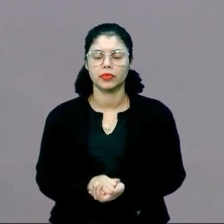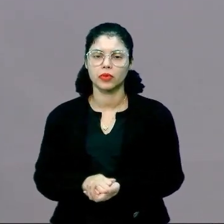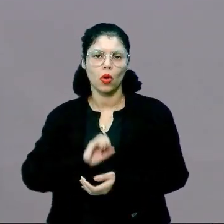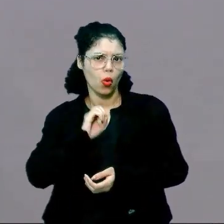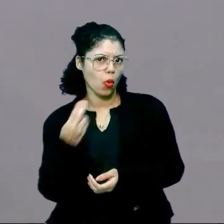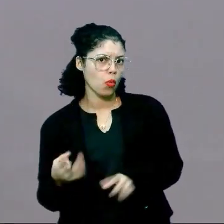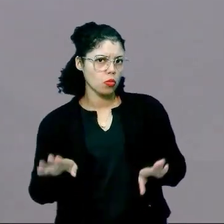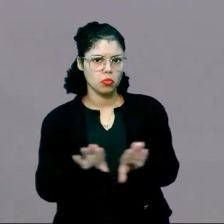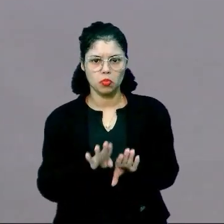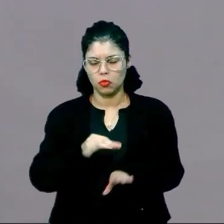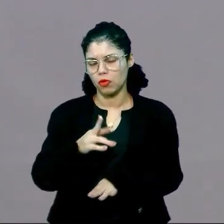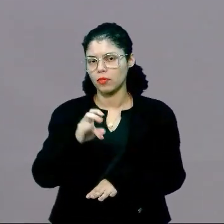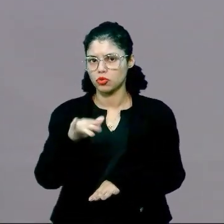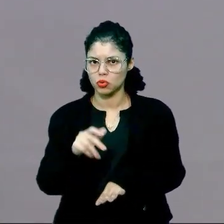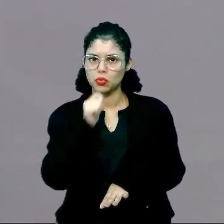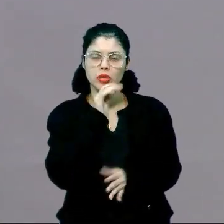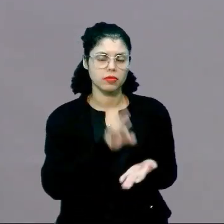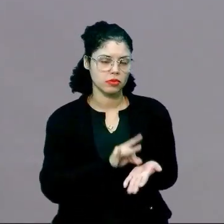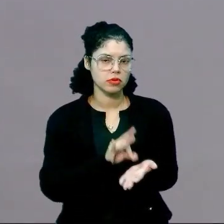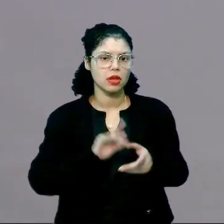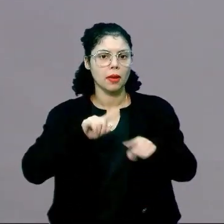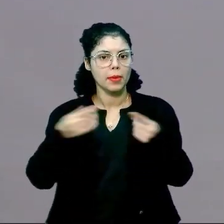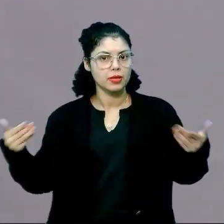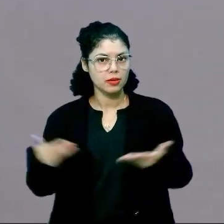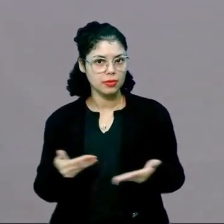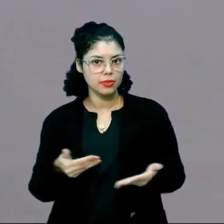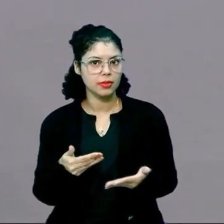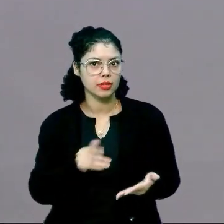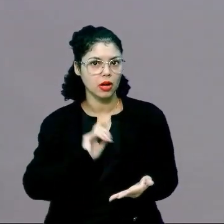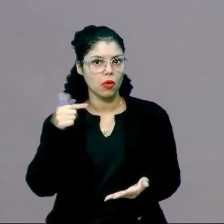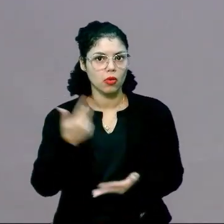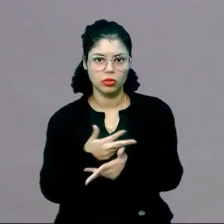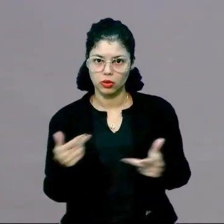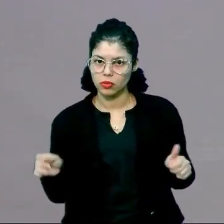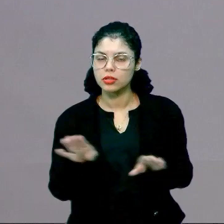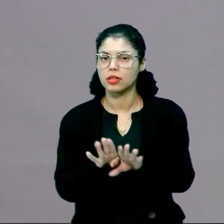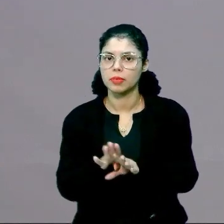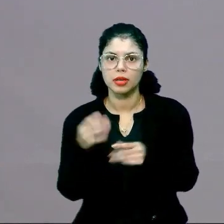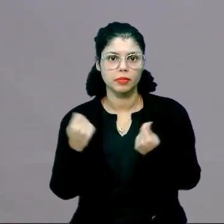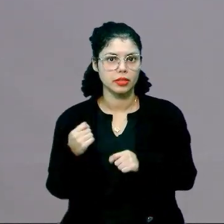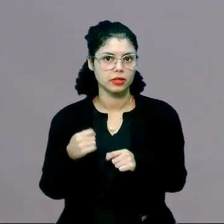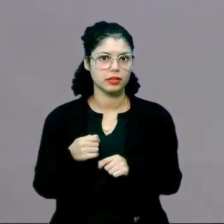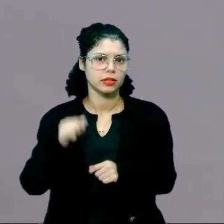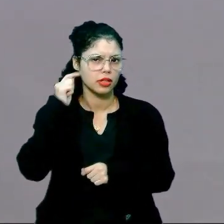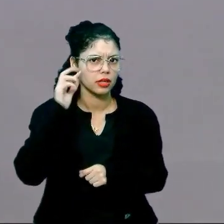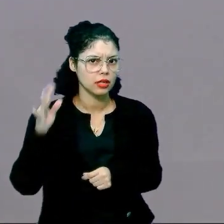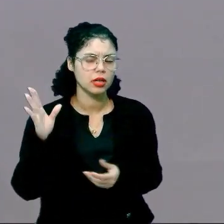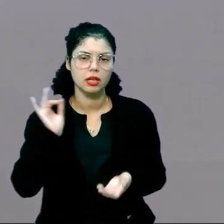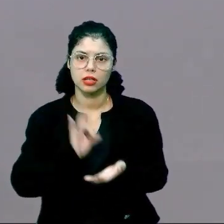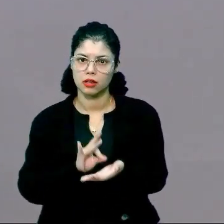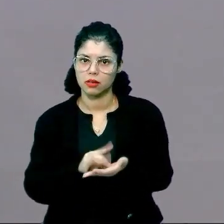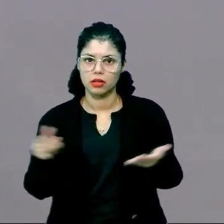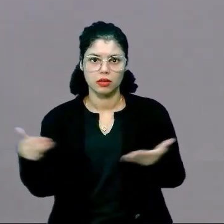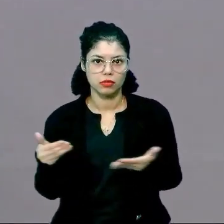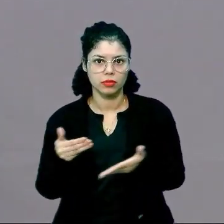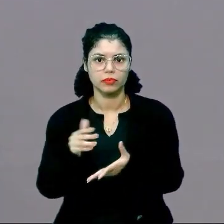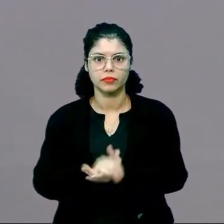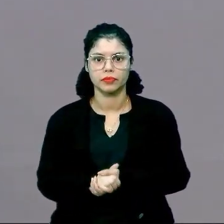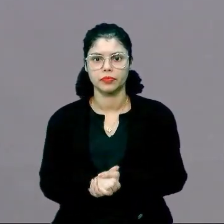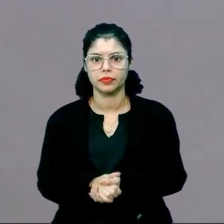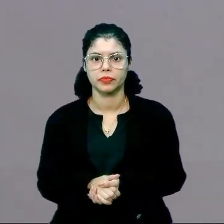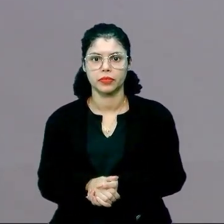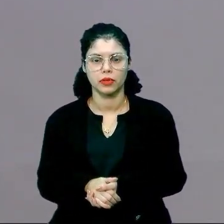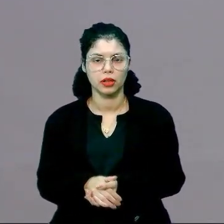feminista ou feminino, na verdade. Agora, uma outra coisa que a gente precisa refletir na atualidade é a seguinte: